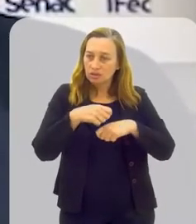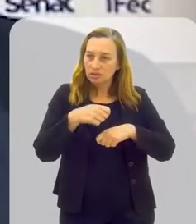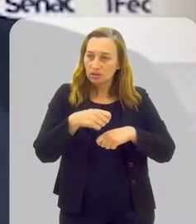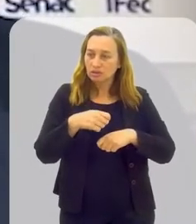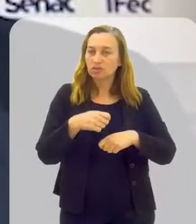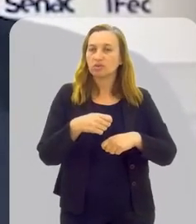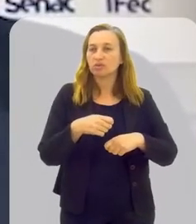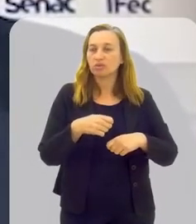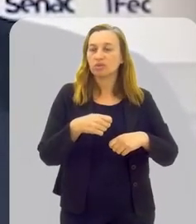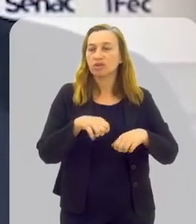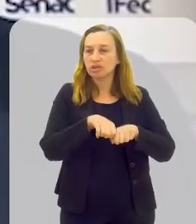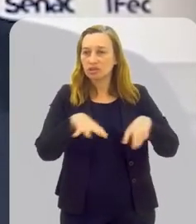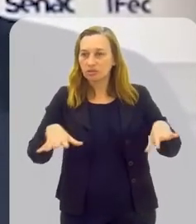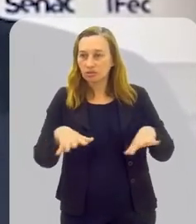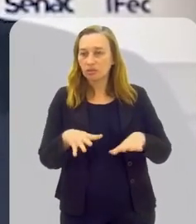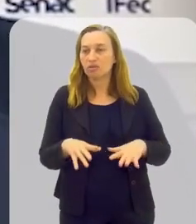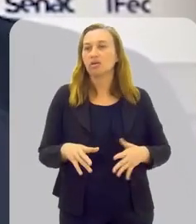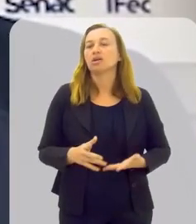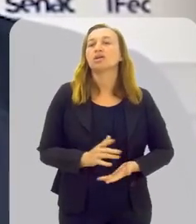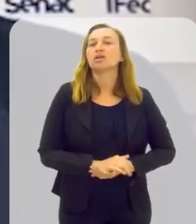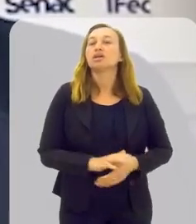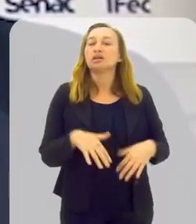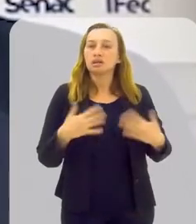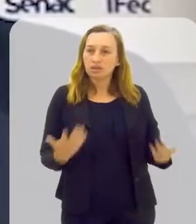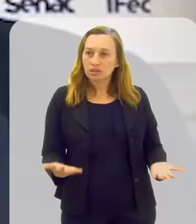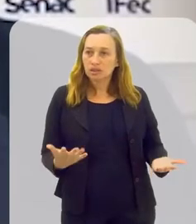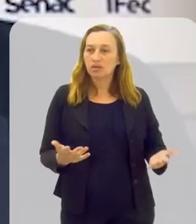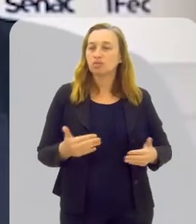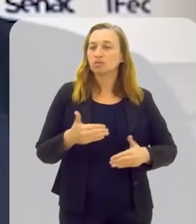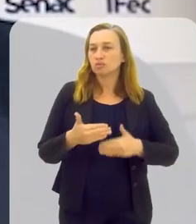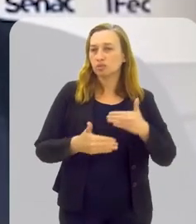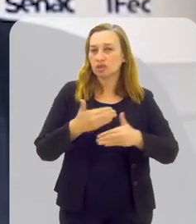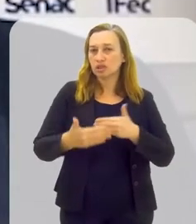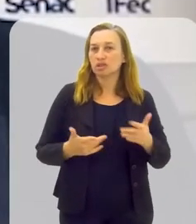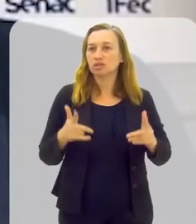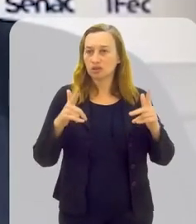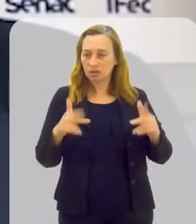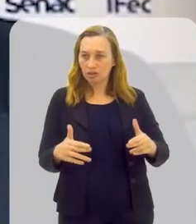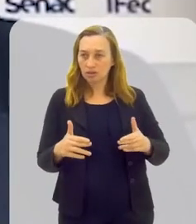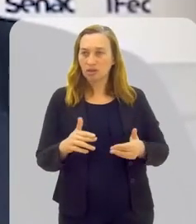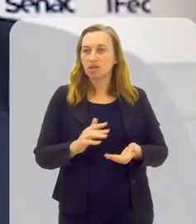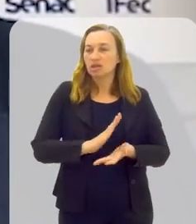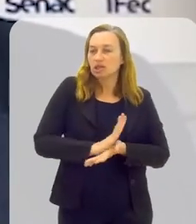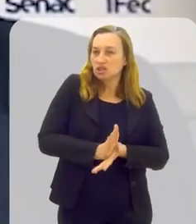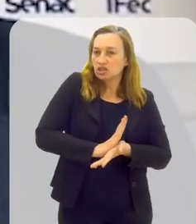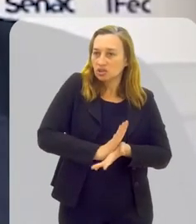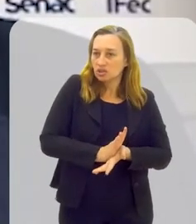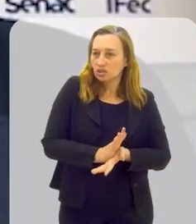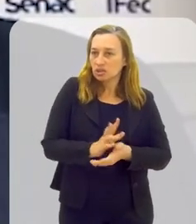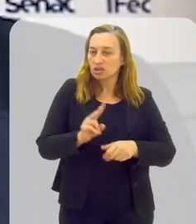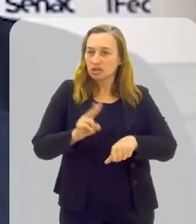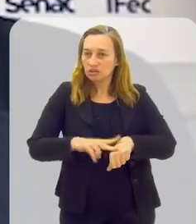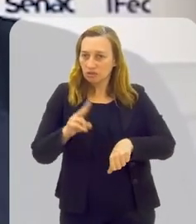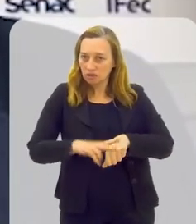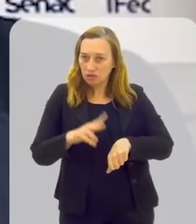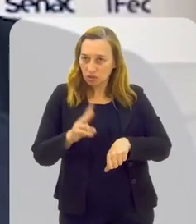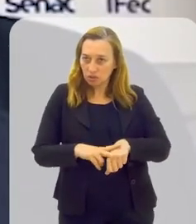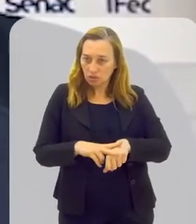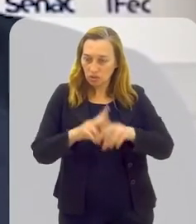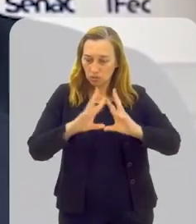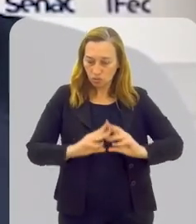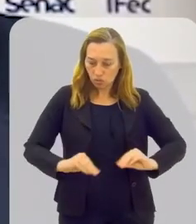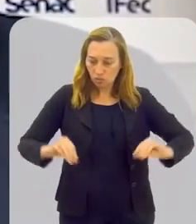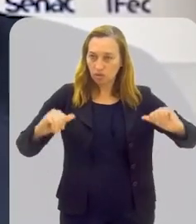circular que é o que a gente sempre defendeu aqui então a revido também veio nesse mesmo processo você tritura a garrafa essa garrafa